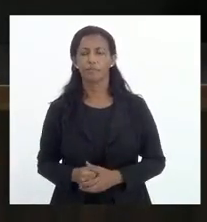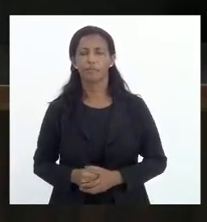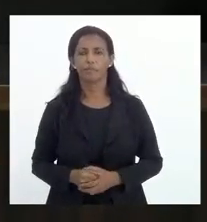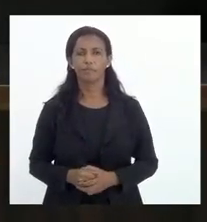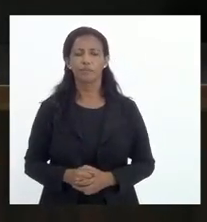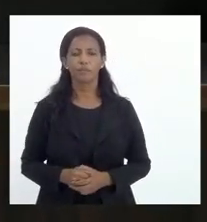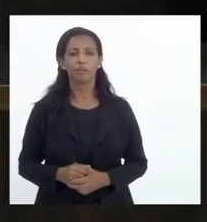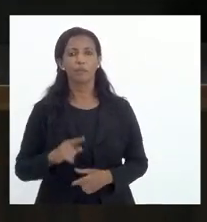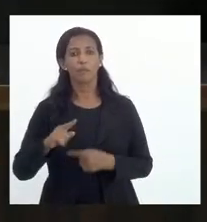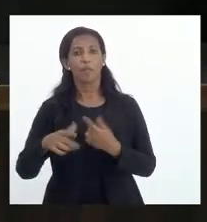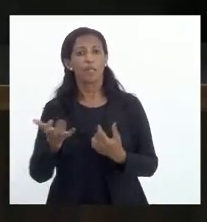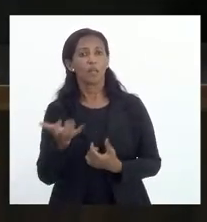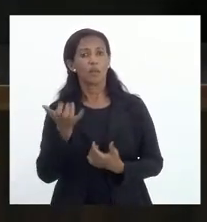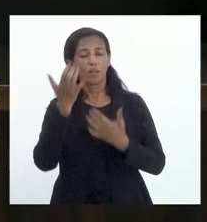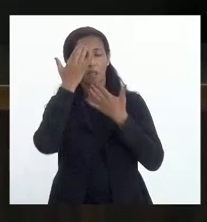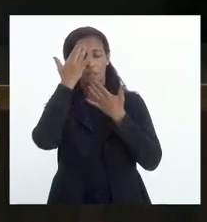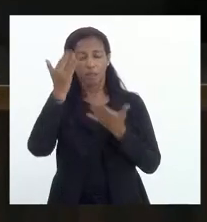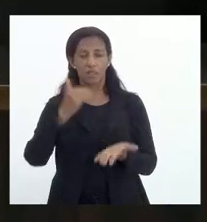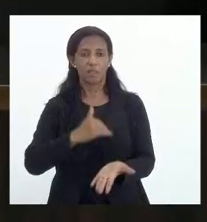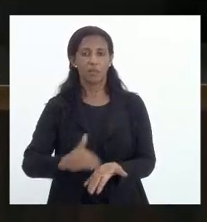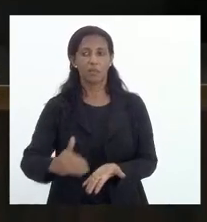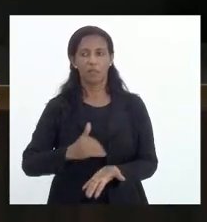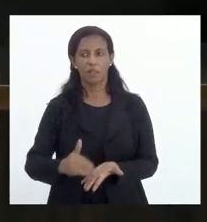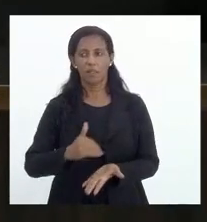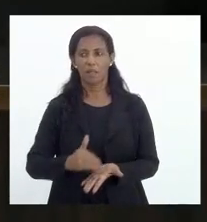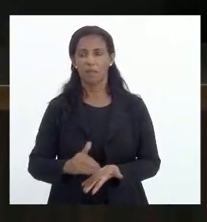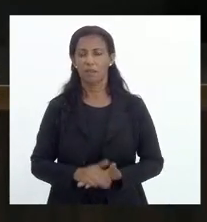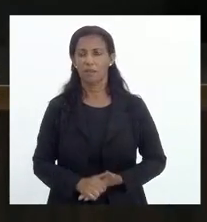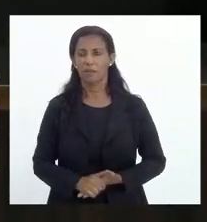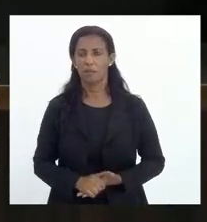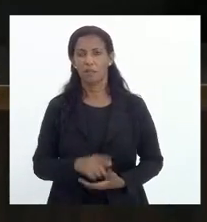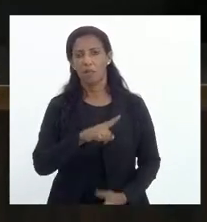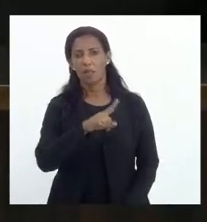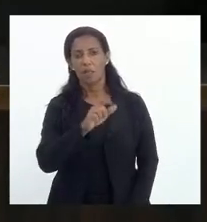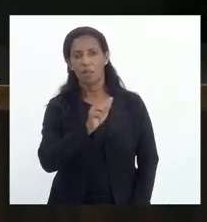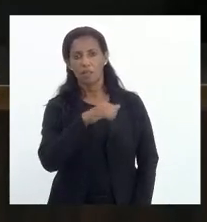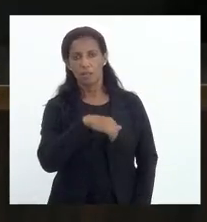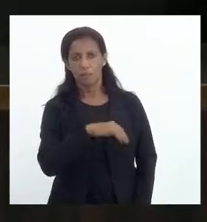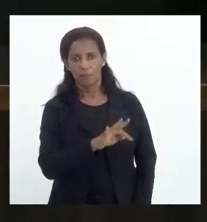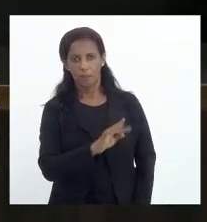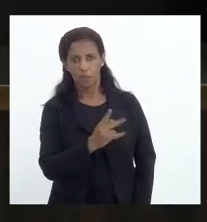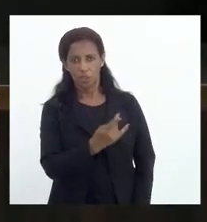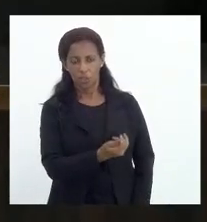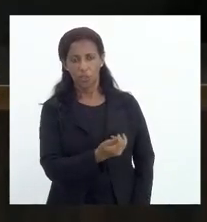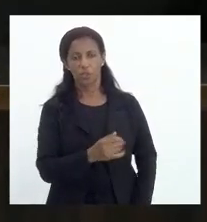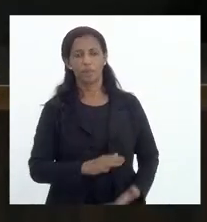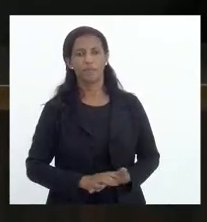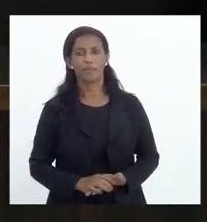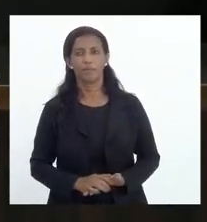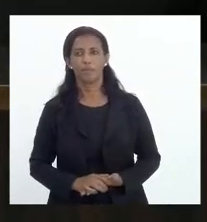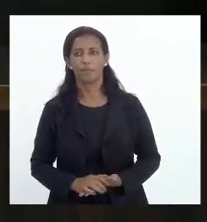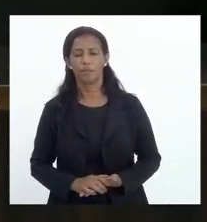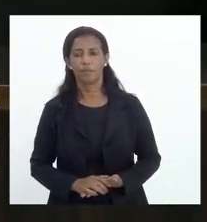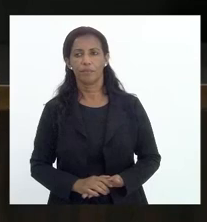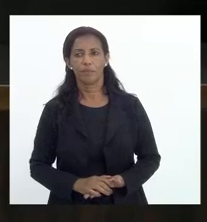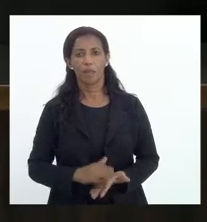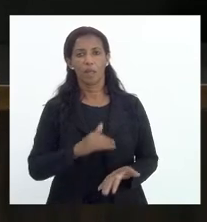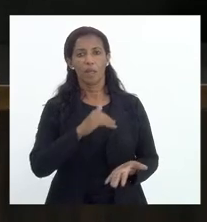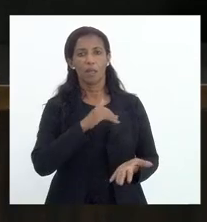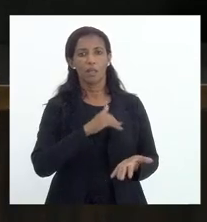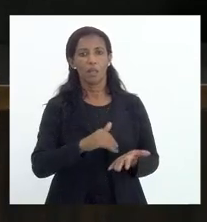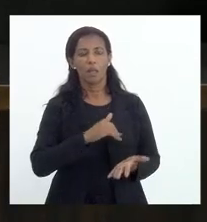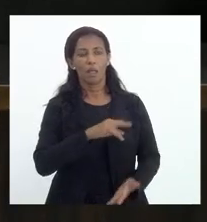queria agradecer aos secretários Zamit, ao secretário